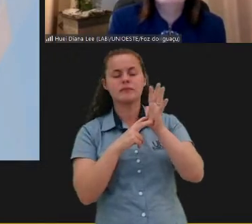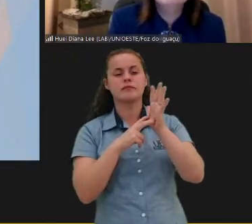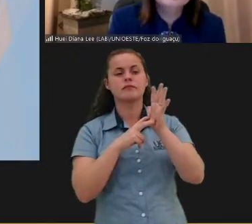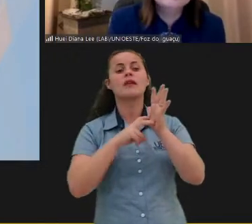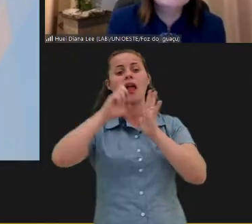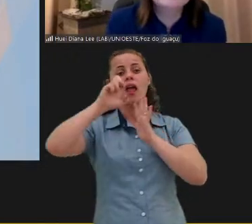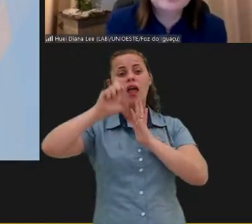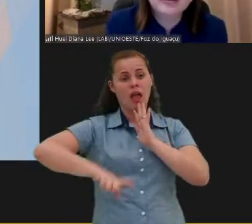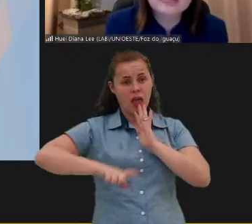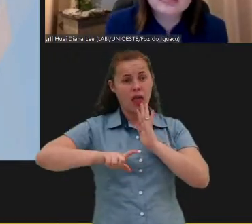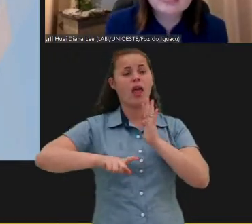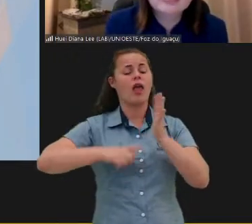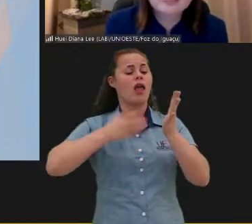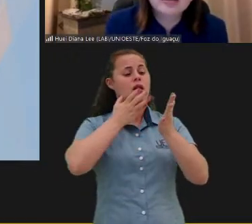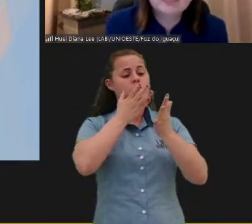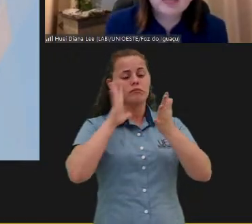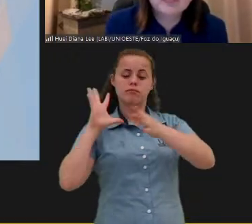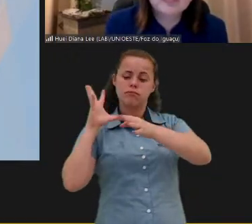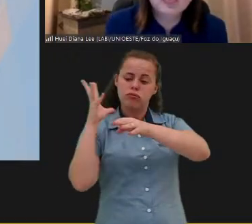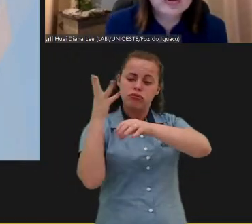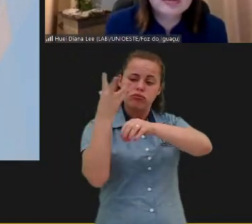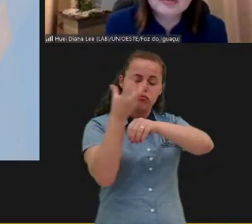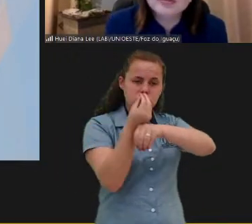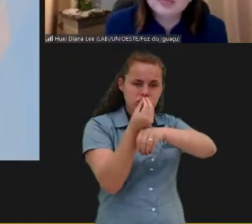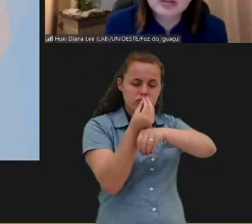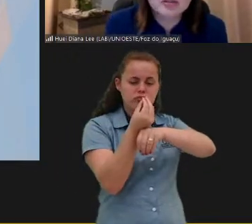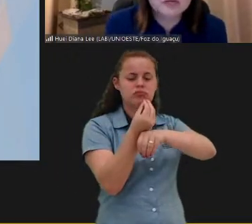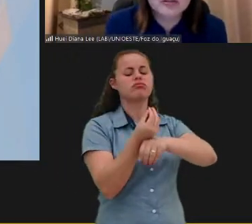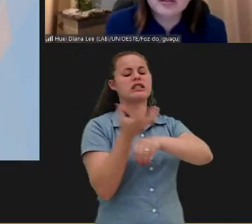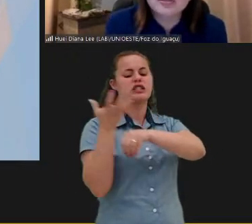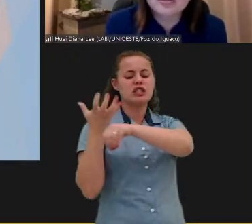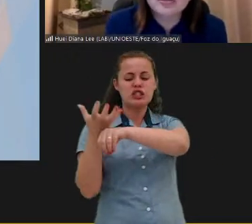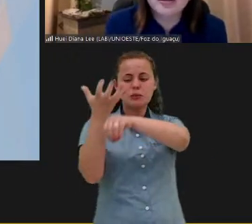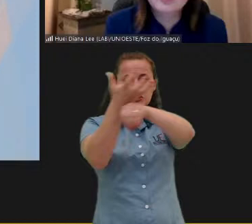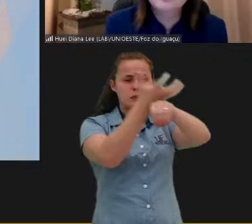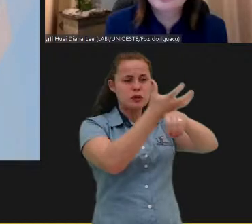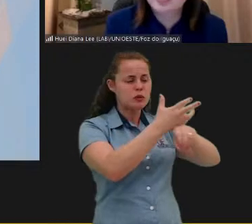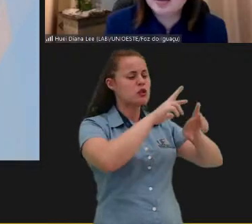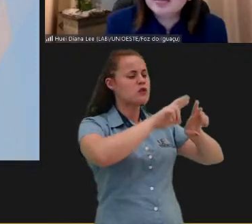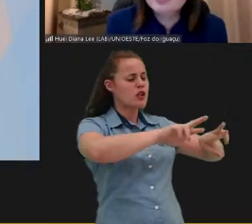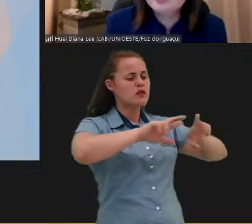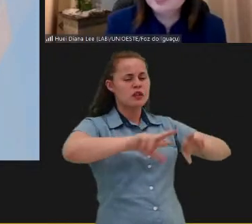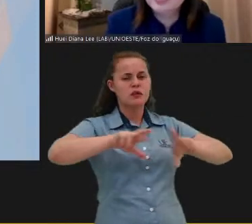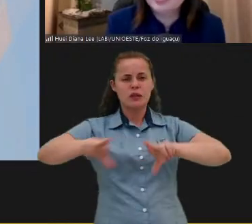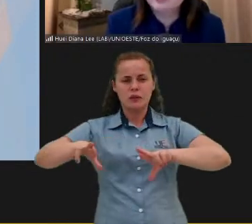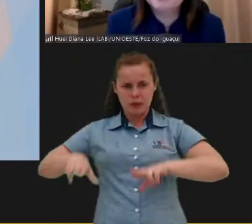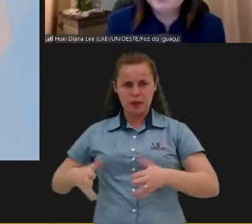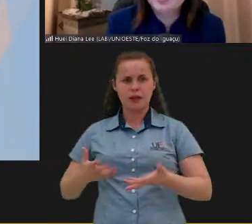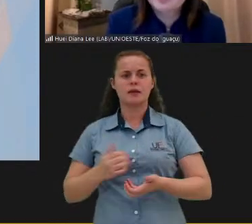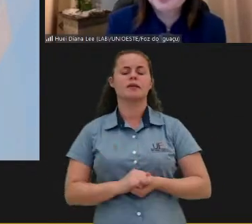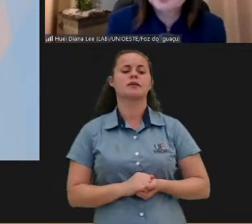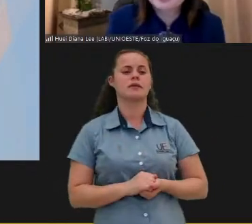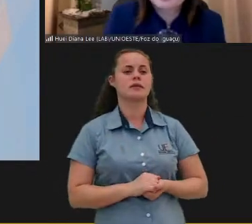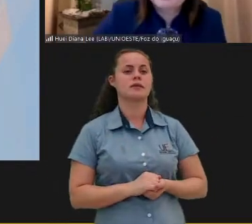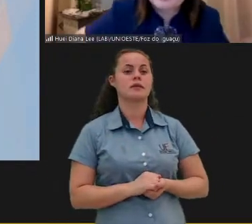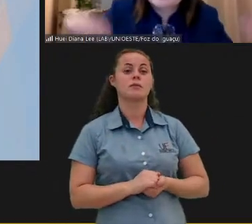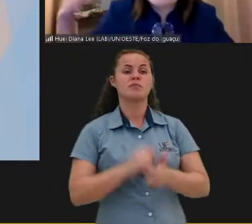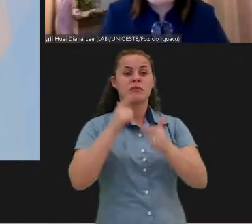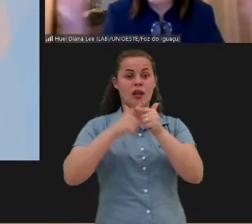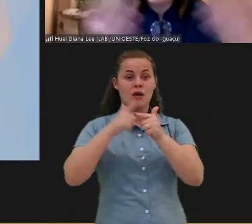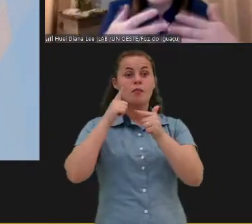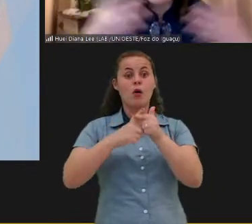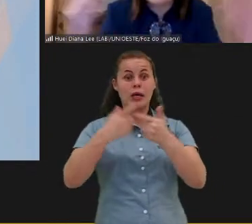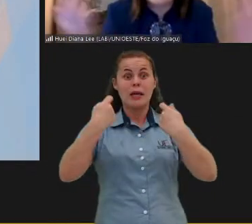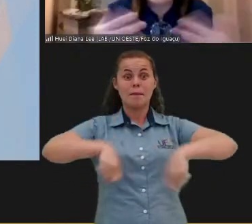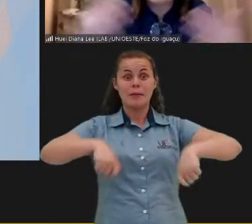é multidisciplinar, né? Envolve muitas disciplinas diferentes. Ela é interdisciplinar, porque